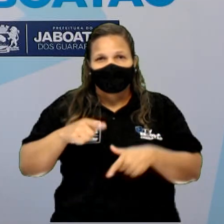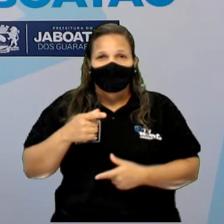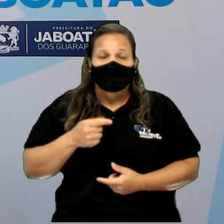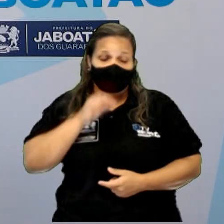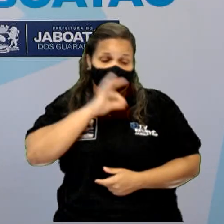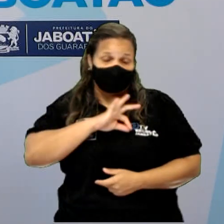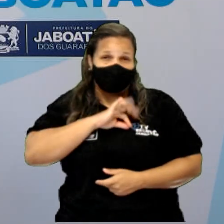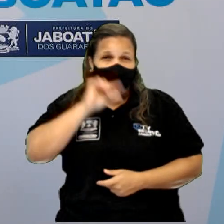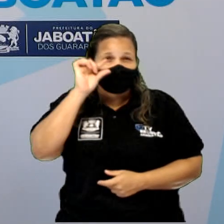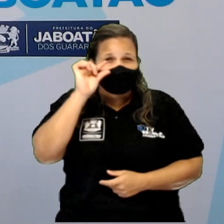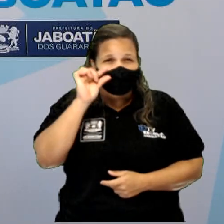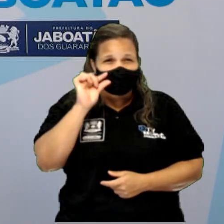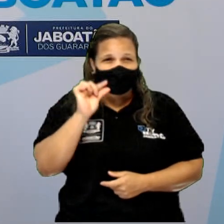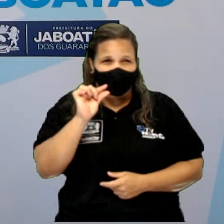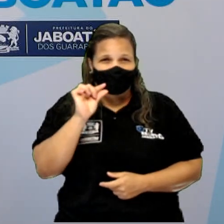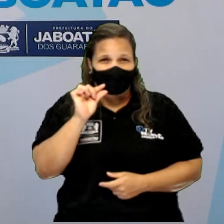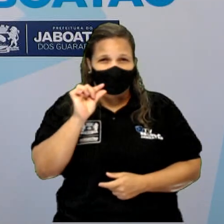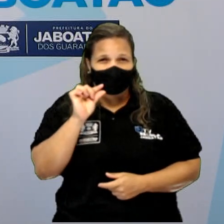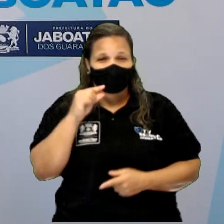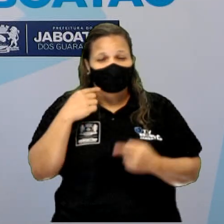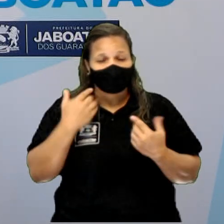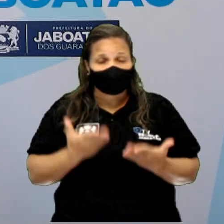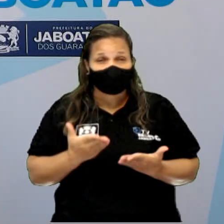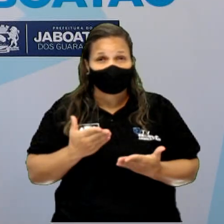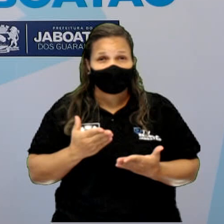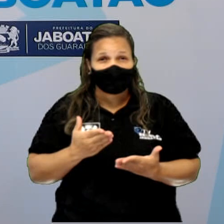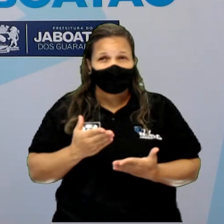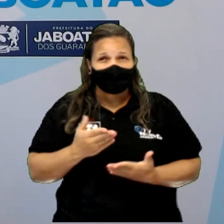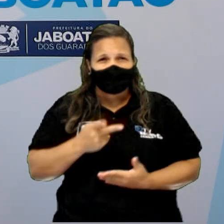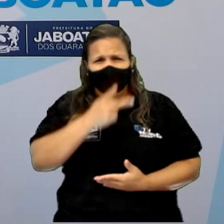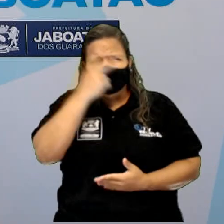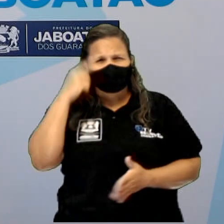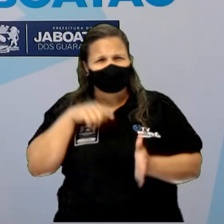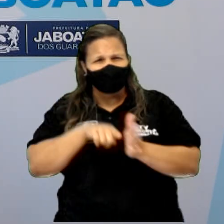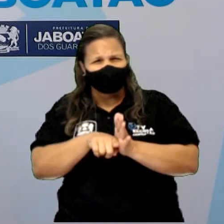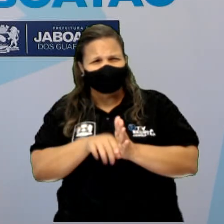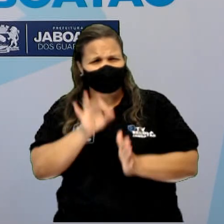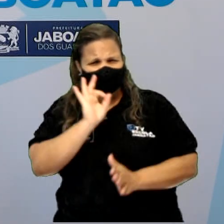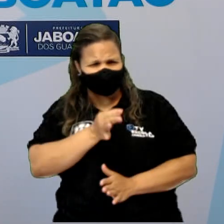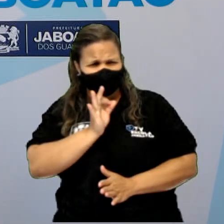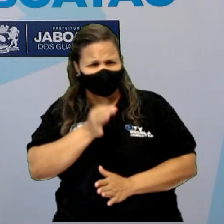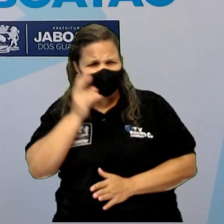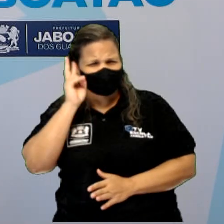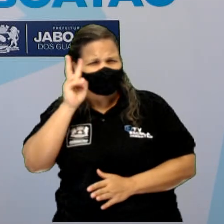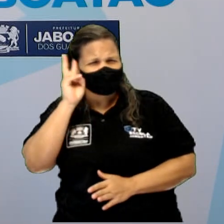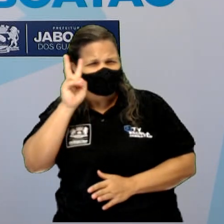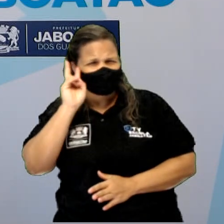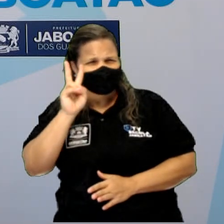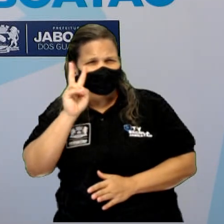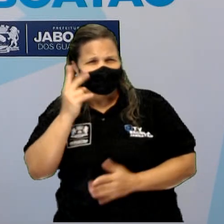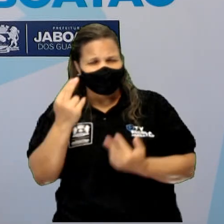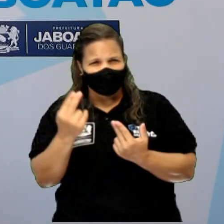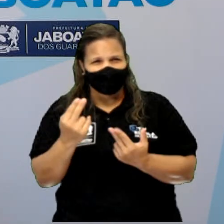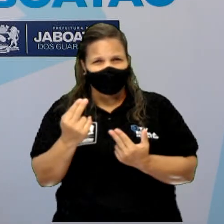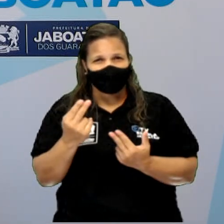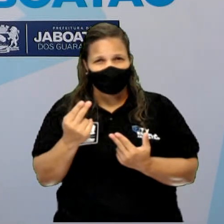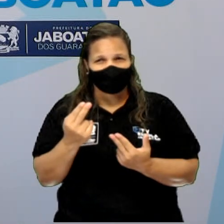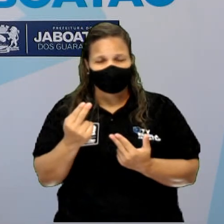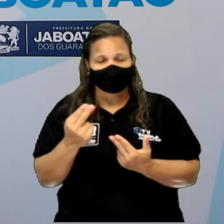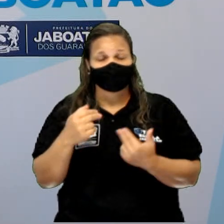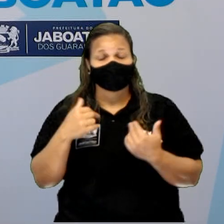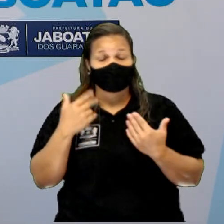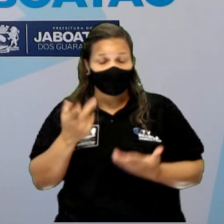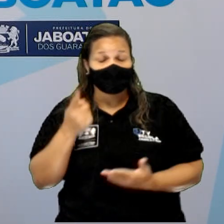Bom, muitas pessoas perguntam, poxa, mas será que foi tudo desse jeito mesmo? Gente, imagina só, a sede de ouro e prata dos